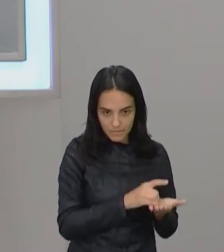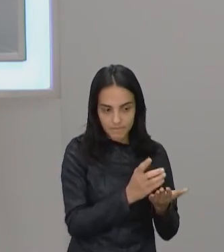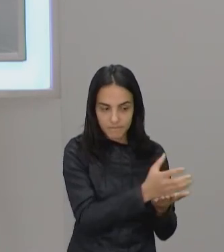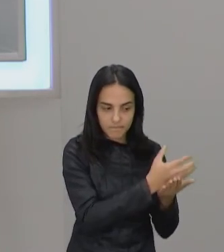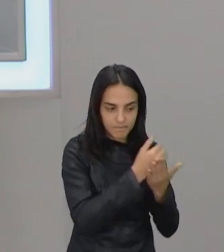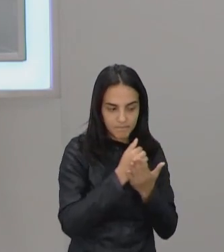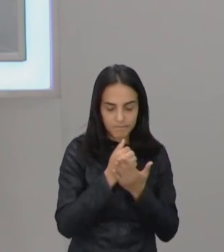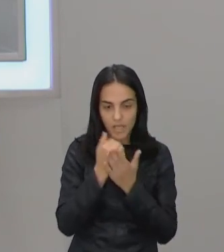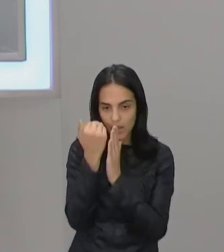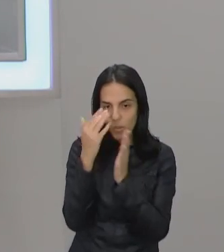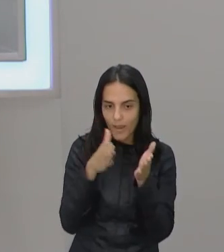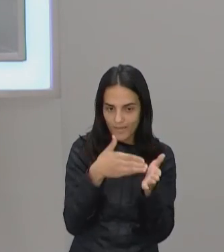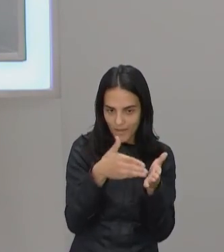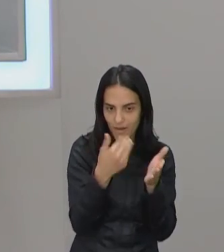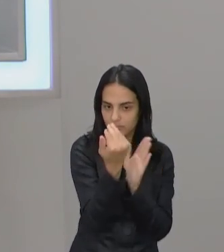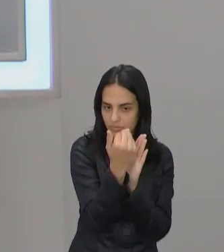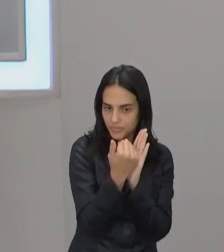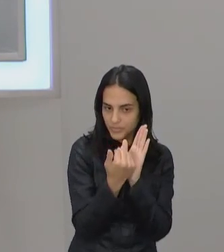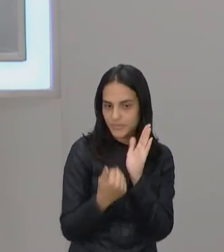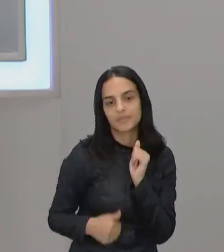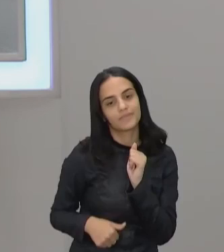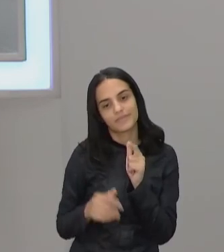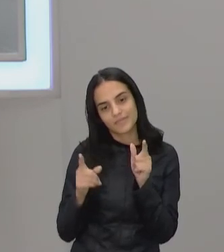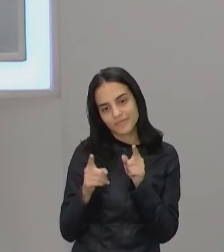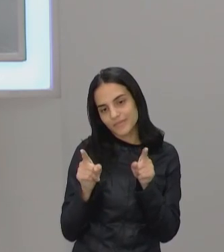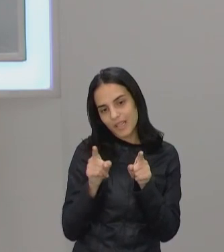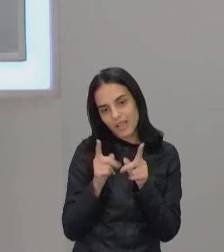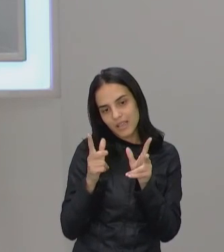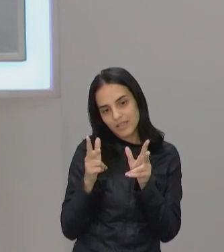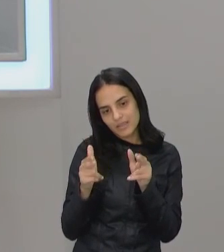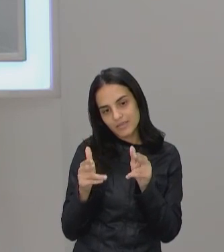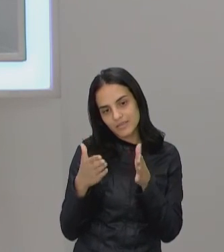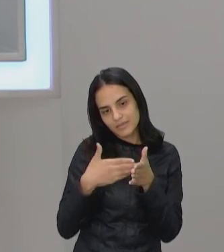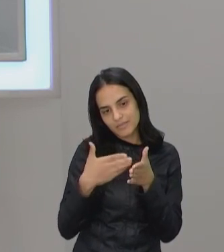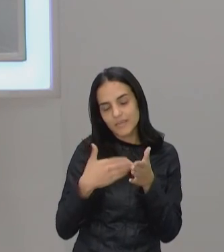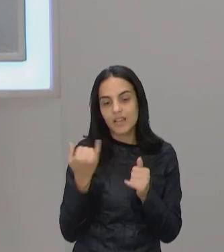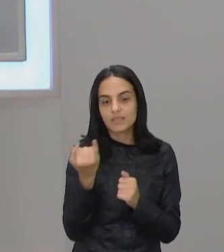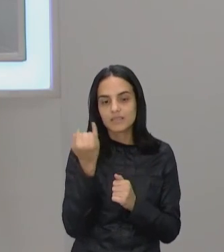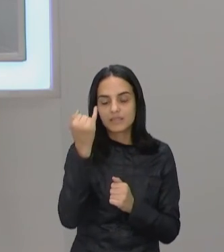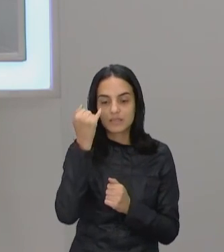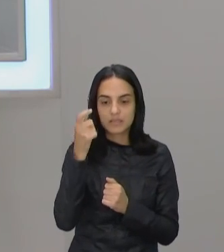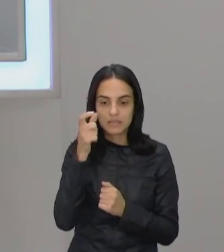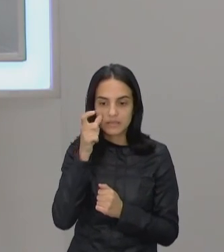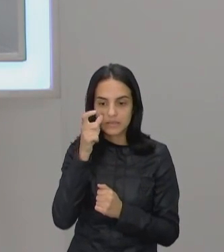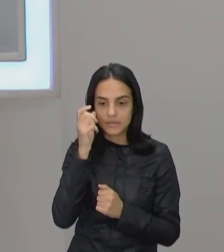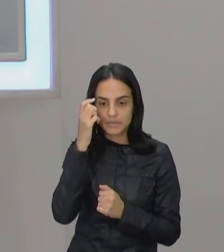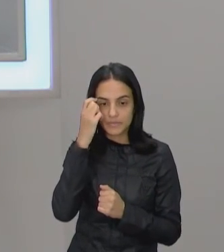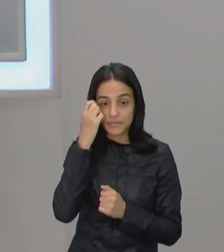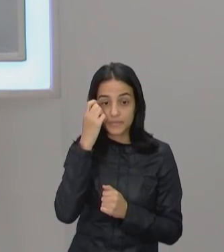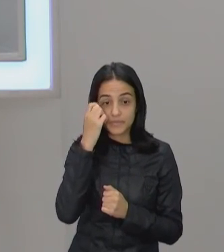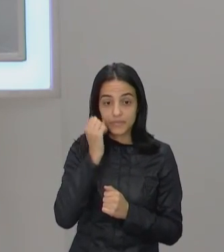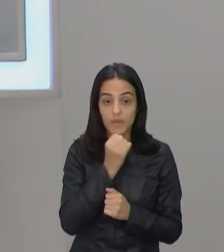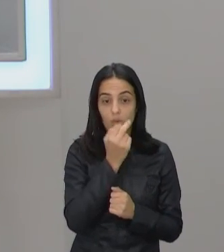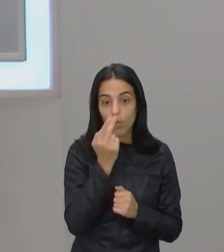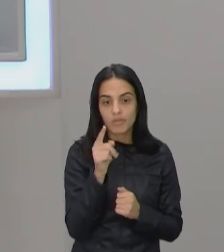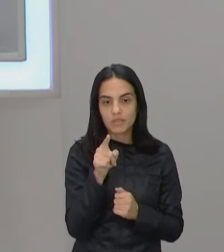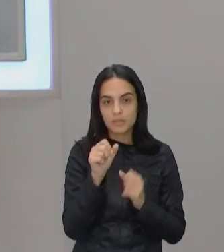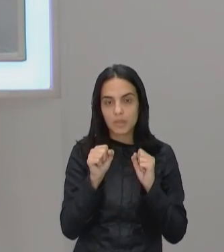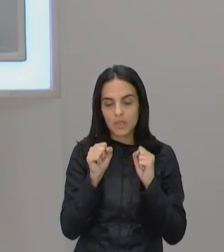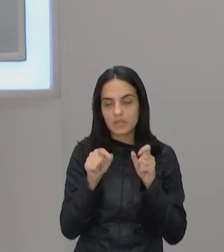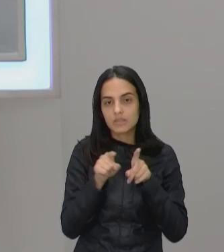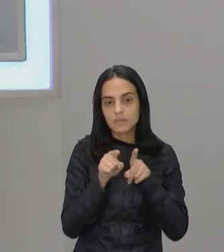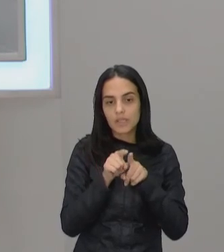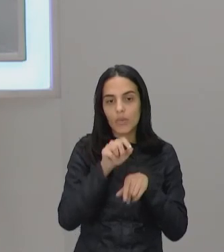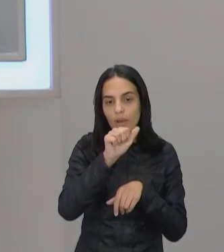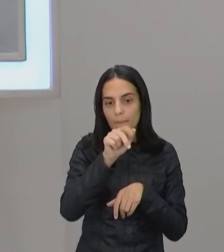vai reuni-las depois na forma de um livretinho. Fica uma coisa bem interessante você fazer isso daí. Ou você pode ter um aplicativo fazendo